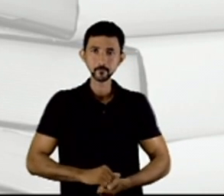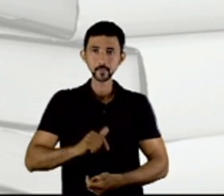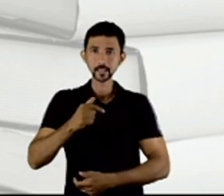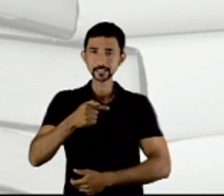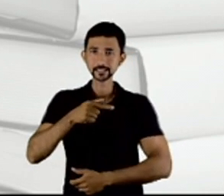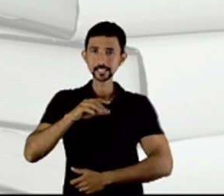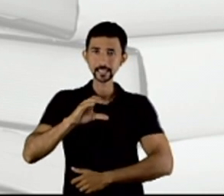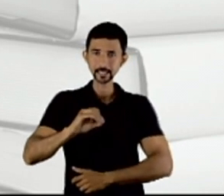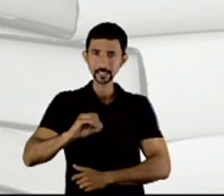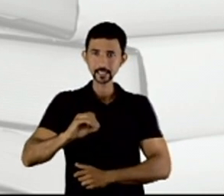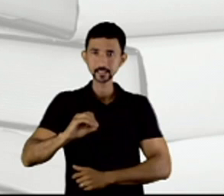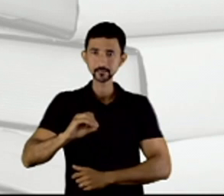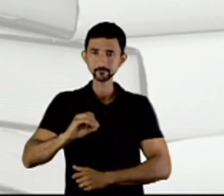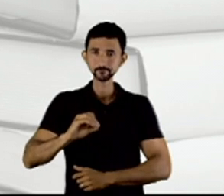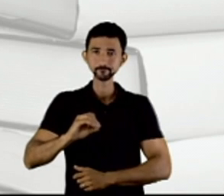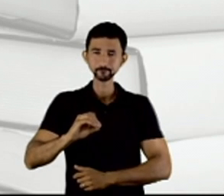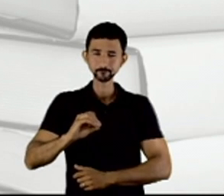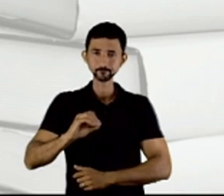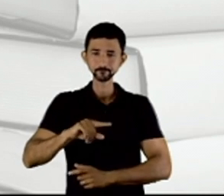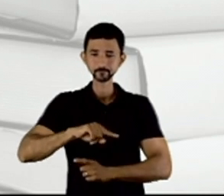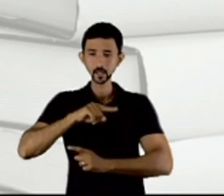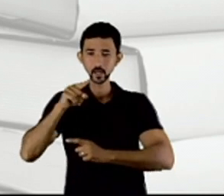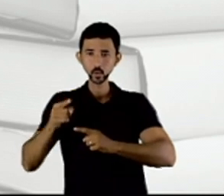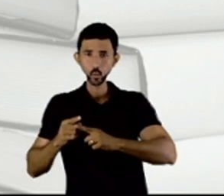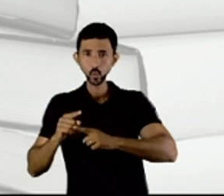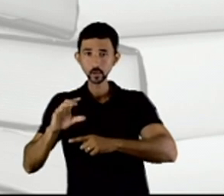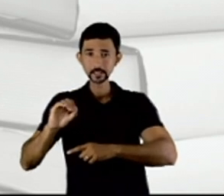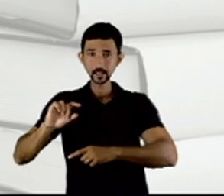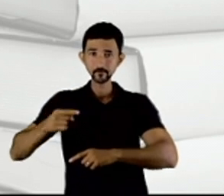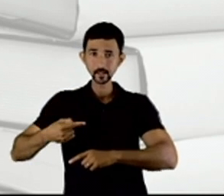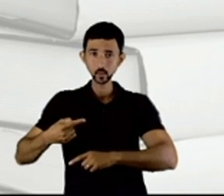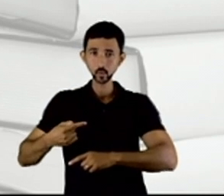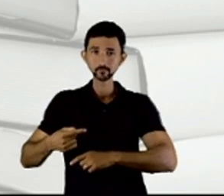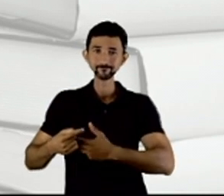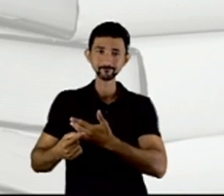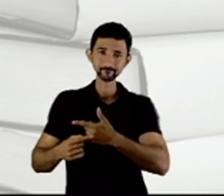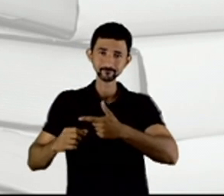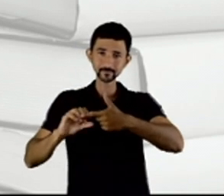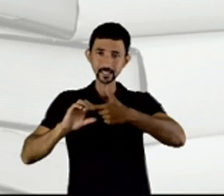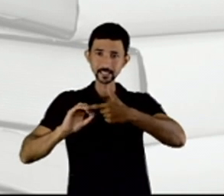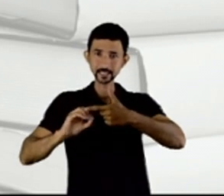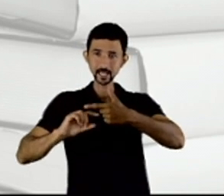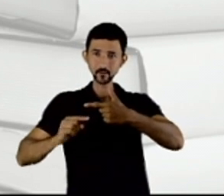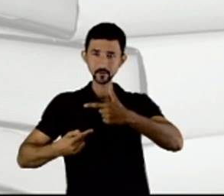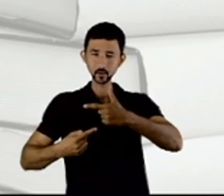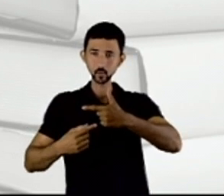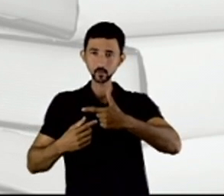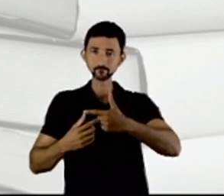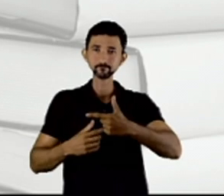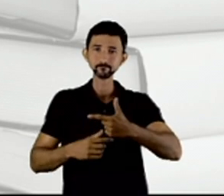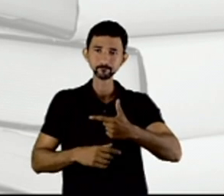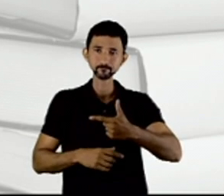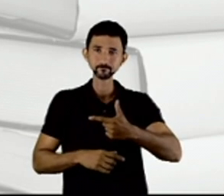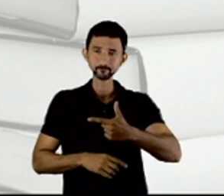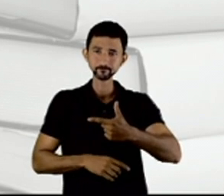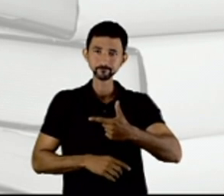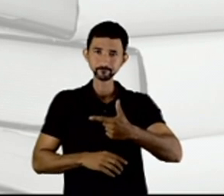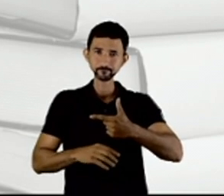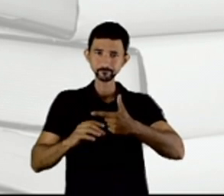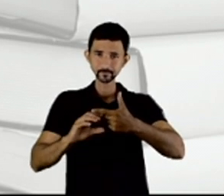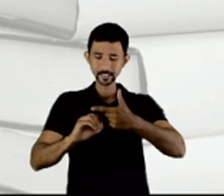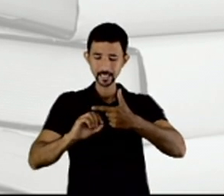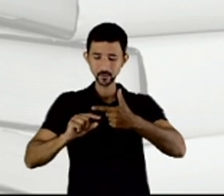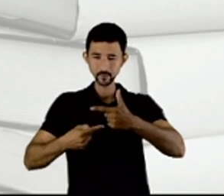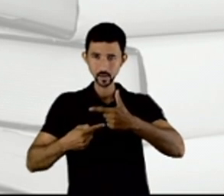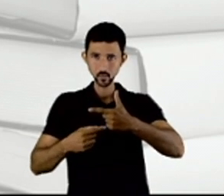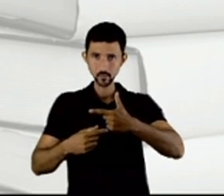zero no 7, porque fica a 70 décimos, a gente coloca 0 e uma vírgula no quociente, porque são décimos, não são